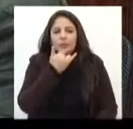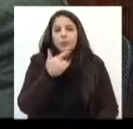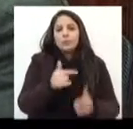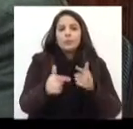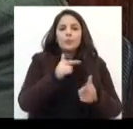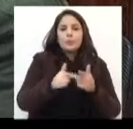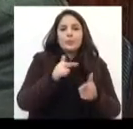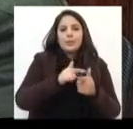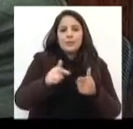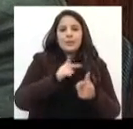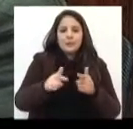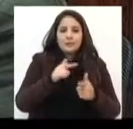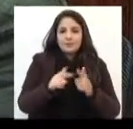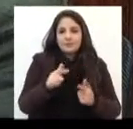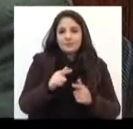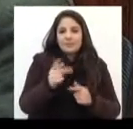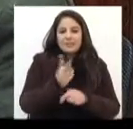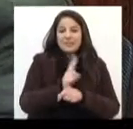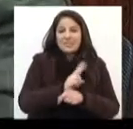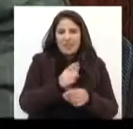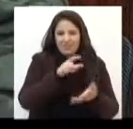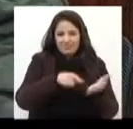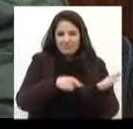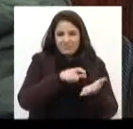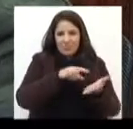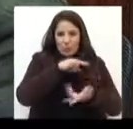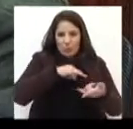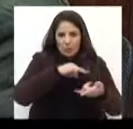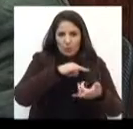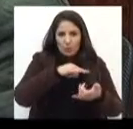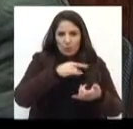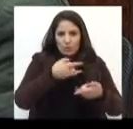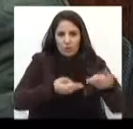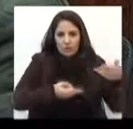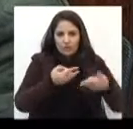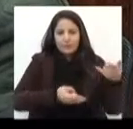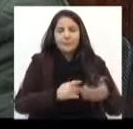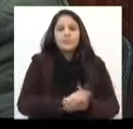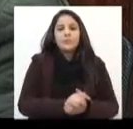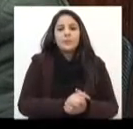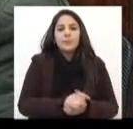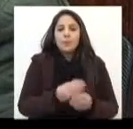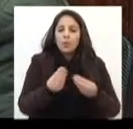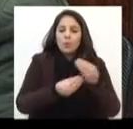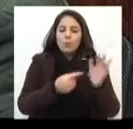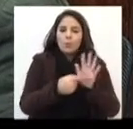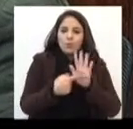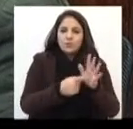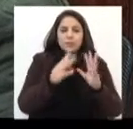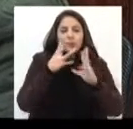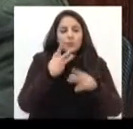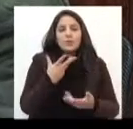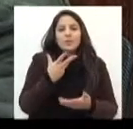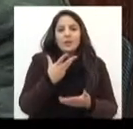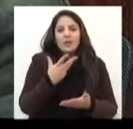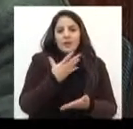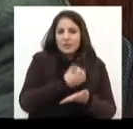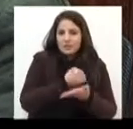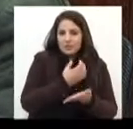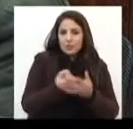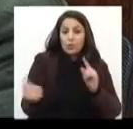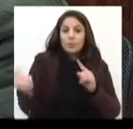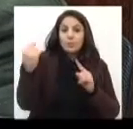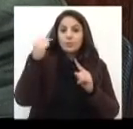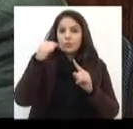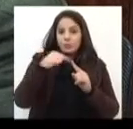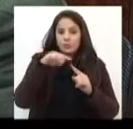mas, na verdade, única e exclusivamente, como demonstram todas as gravações que agora estão vindo a públicos, com o objetivo